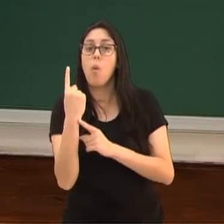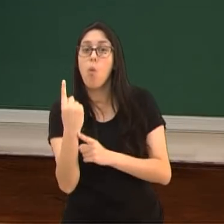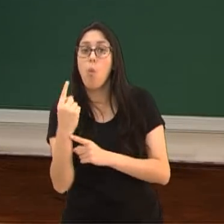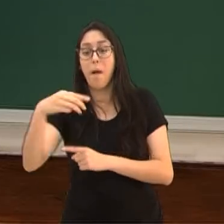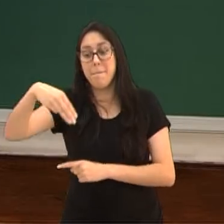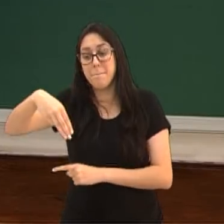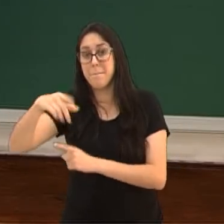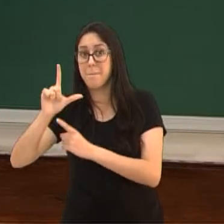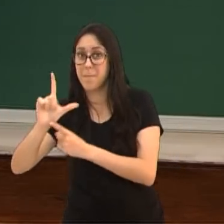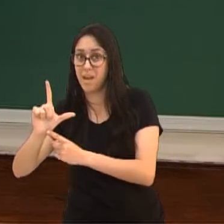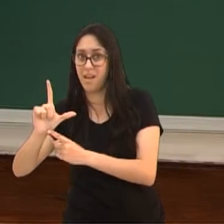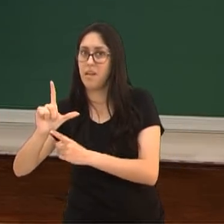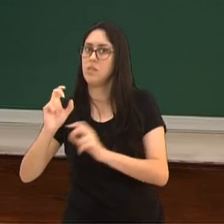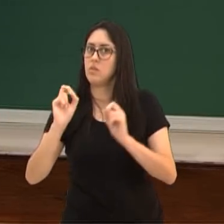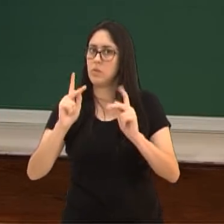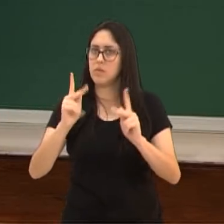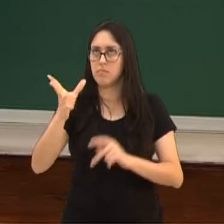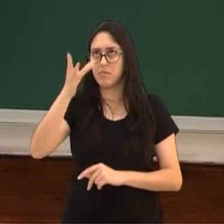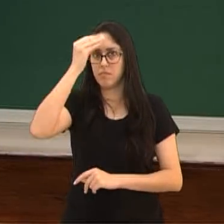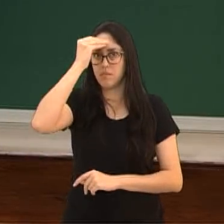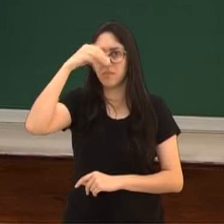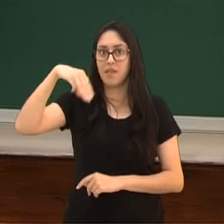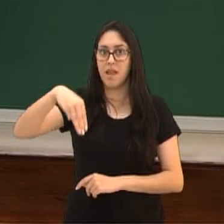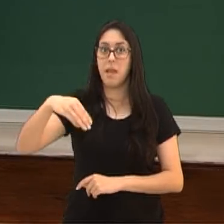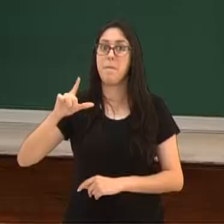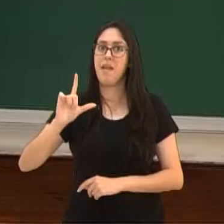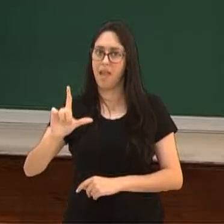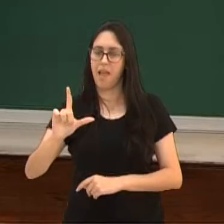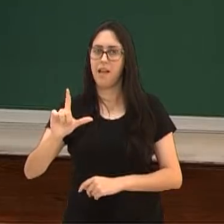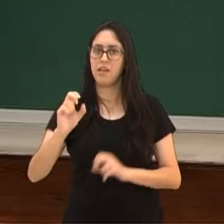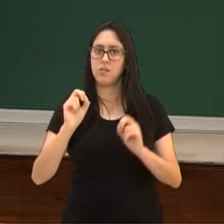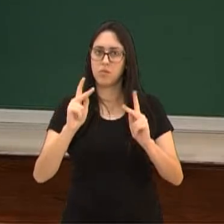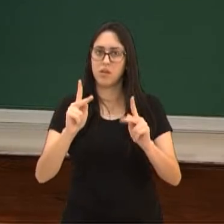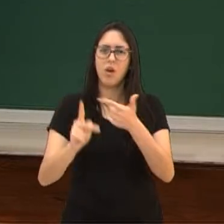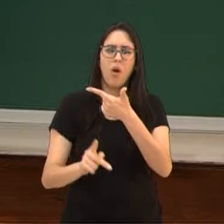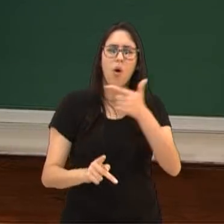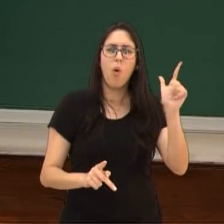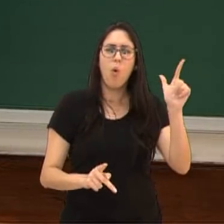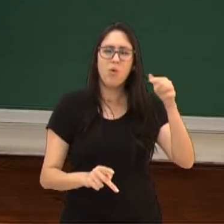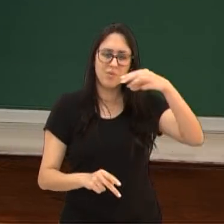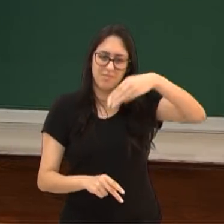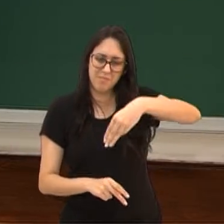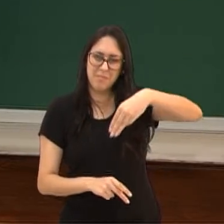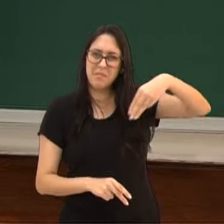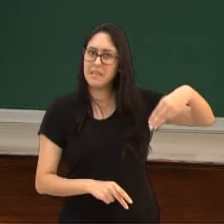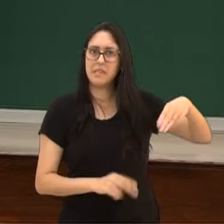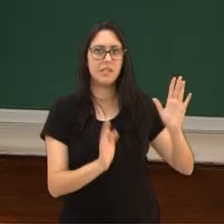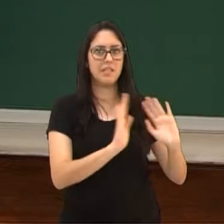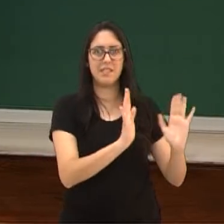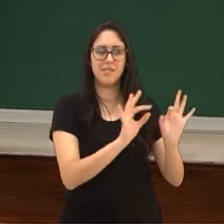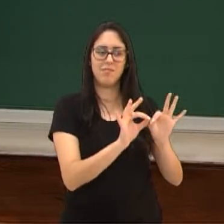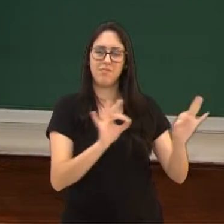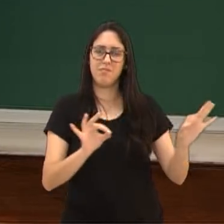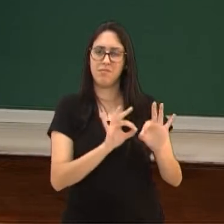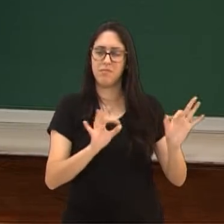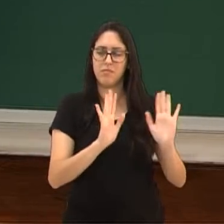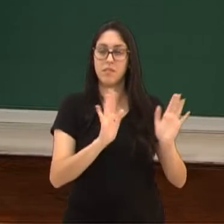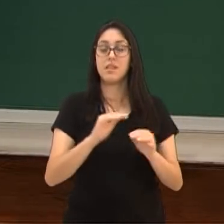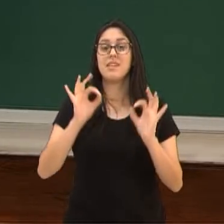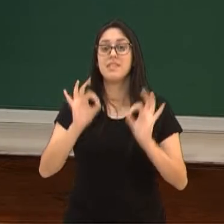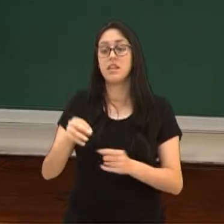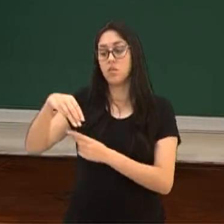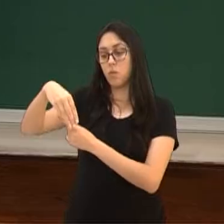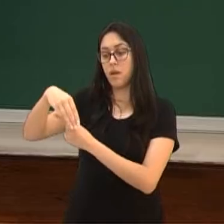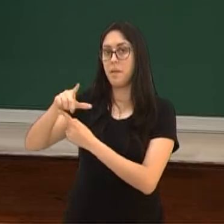mililitro, unidade de capacidade, de volume, certo? Milímetros é a unidade de comprimento. Mas essa é uma história para a